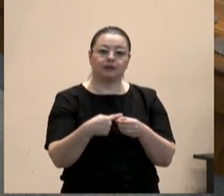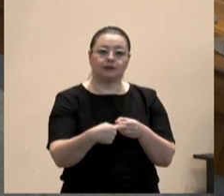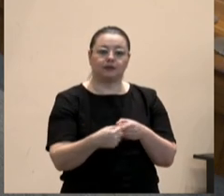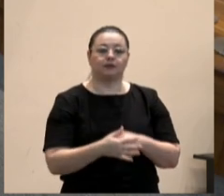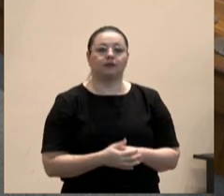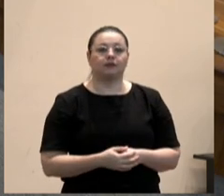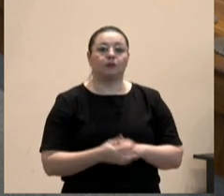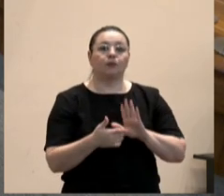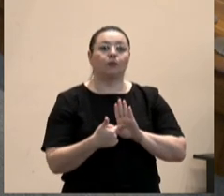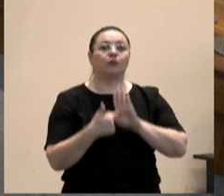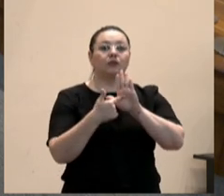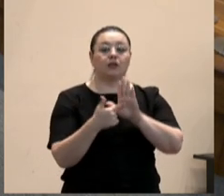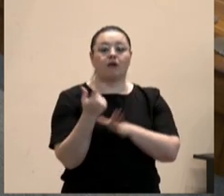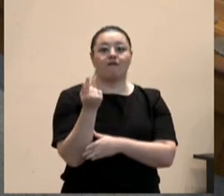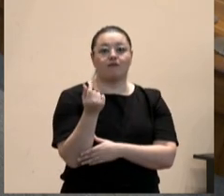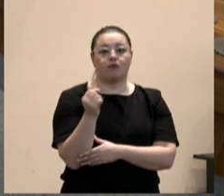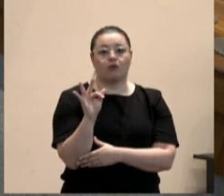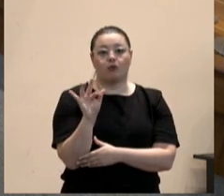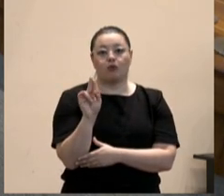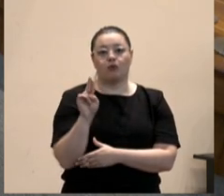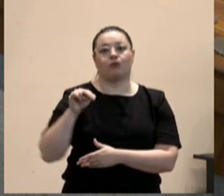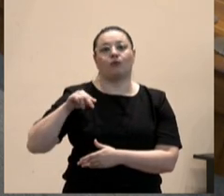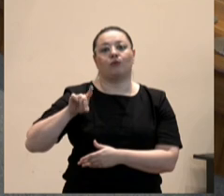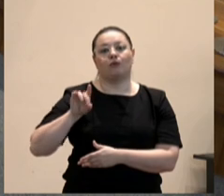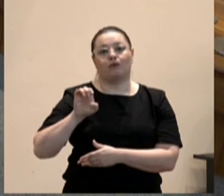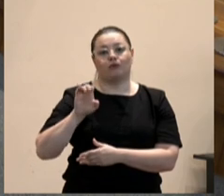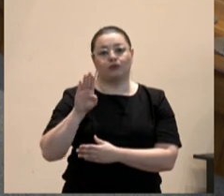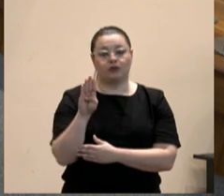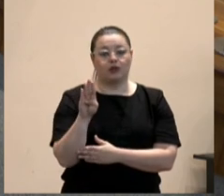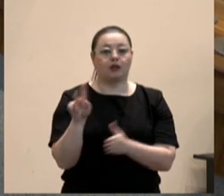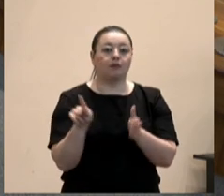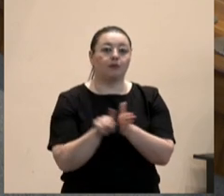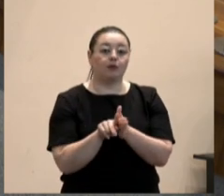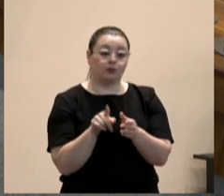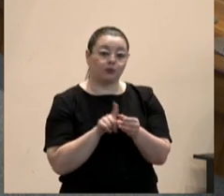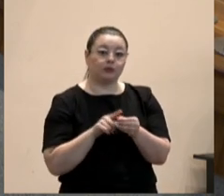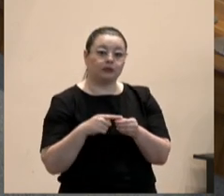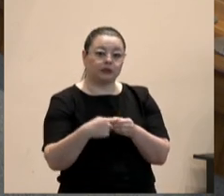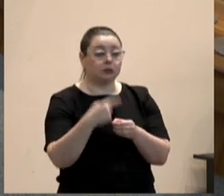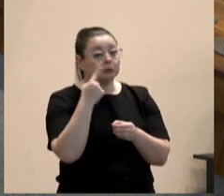Quanto que é o Fundeb dos municípios aqui? Vamos ver se a gente consegue apresentar.